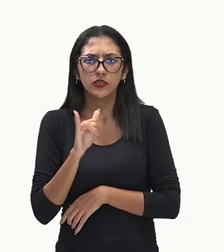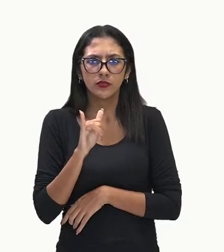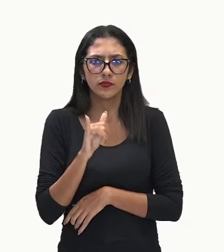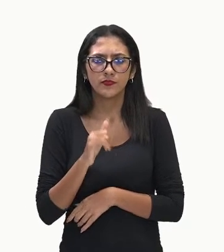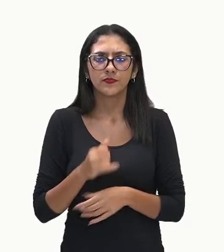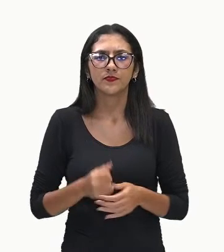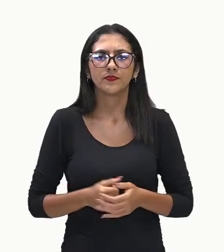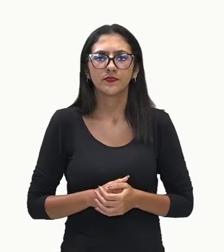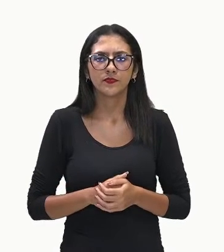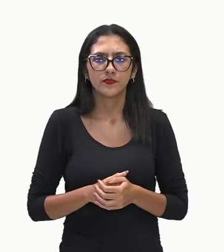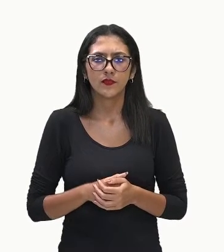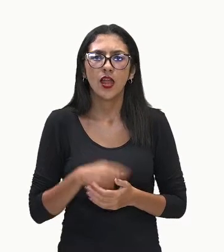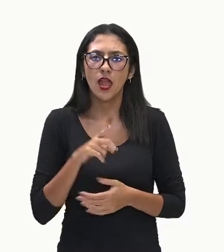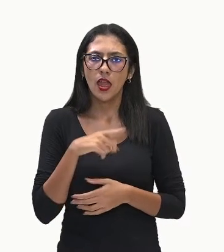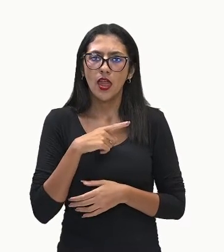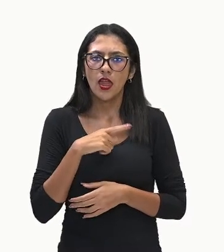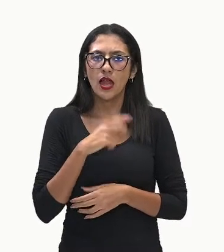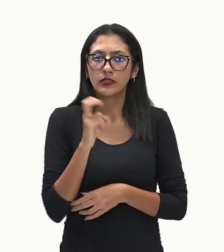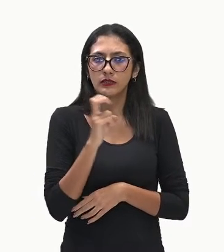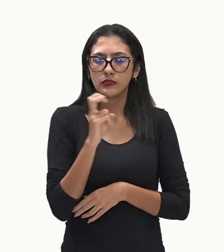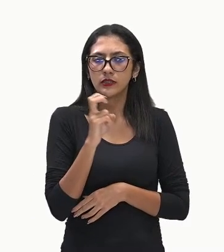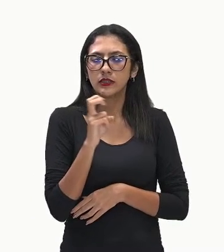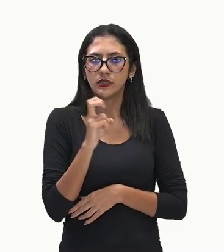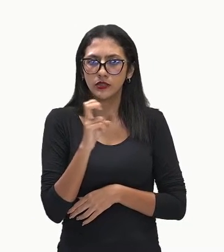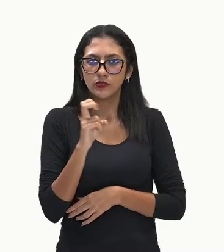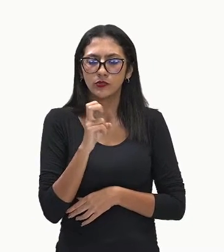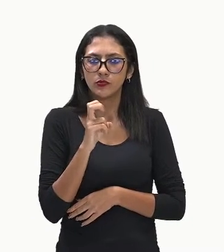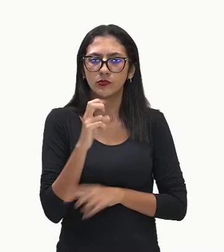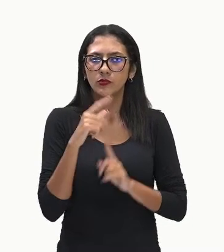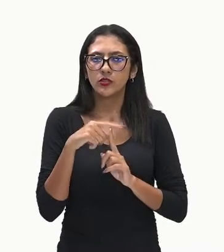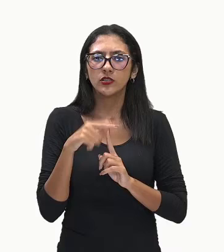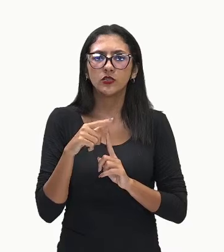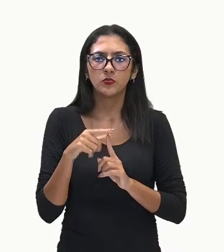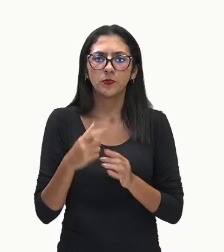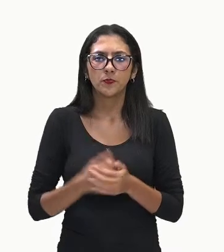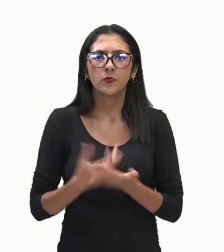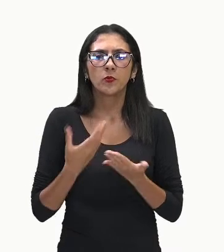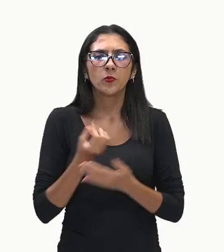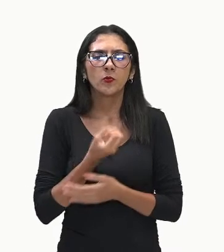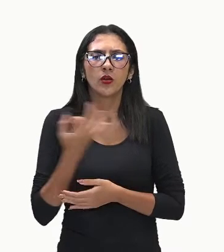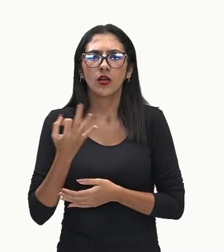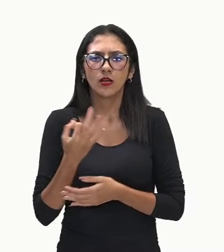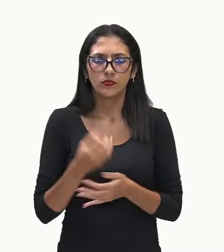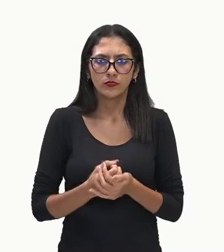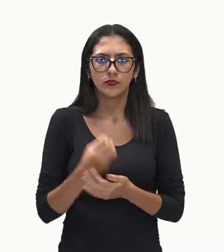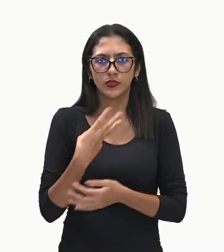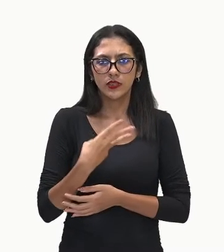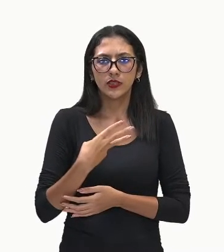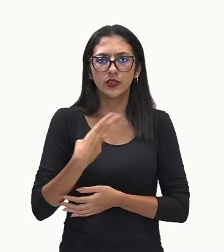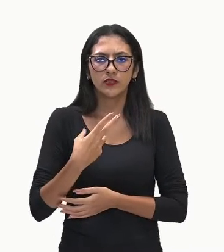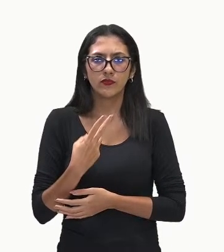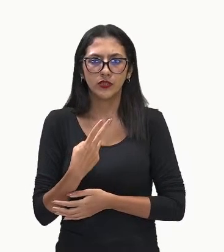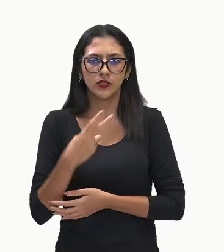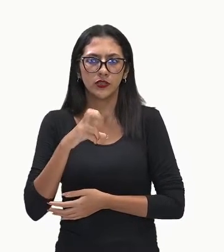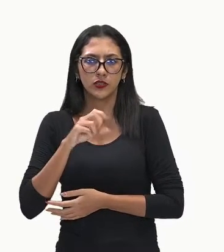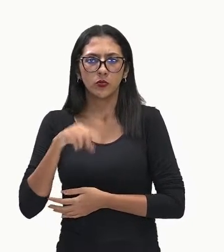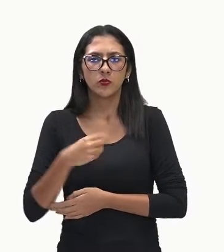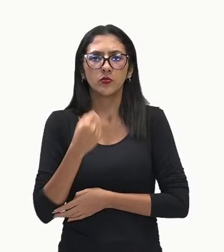5. Né? Ó, ela consome quanto? 325,80 e consome por